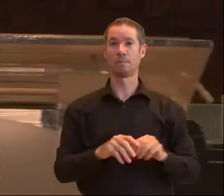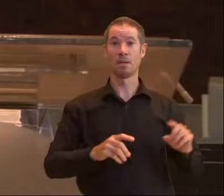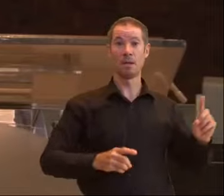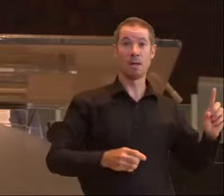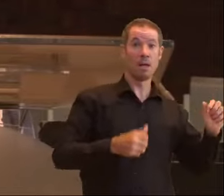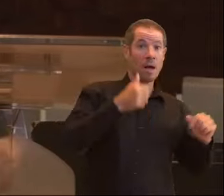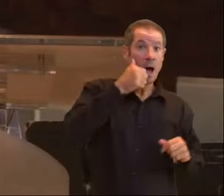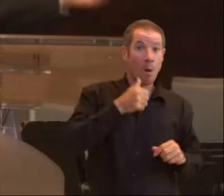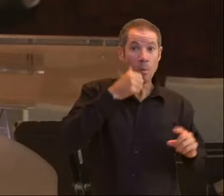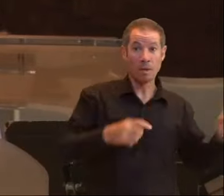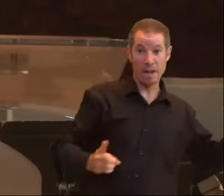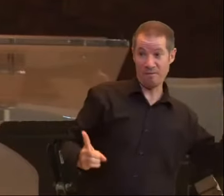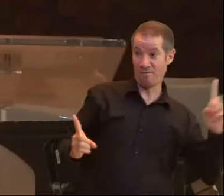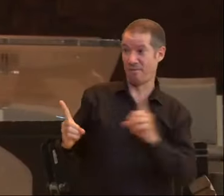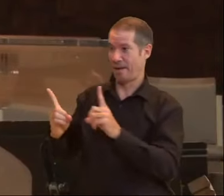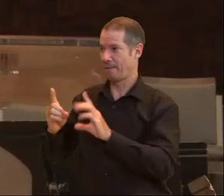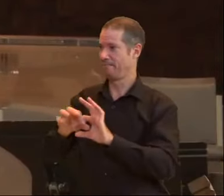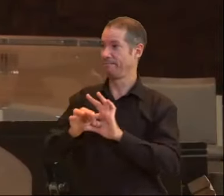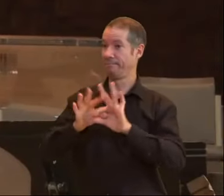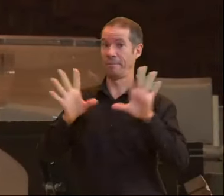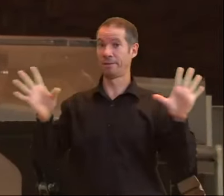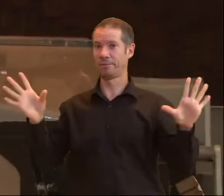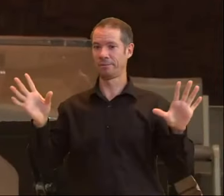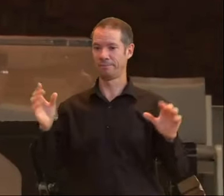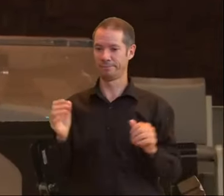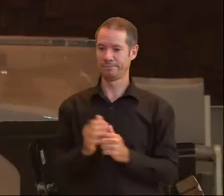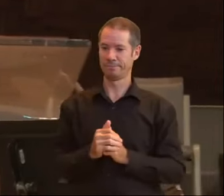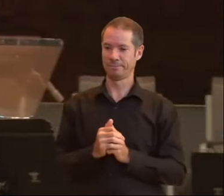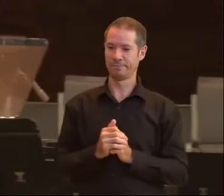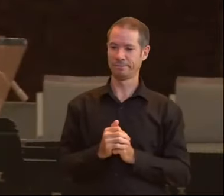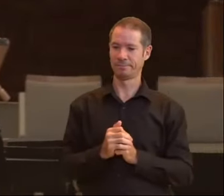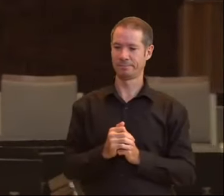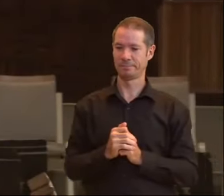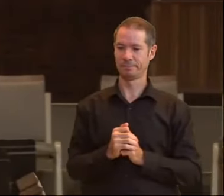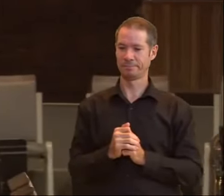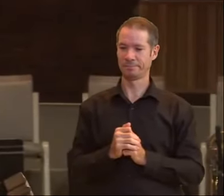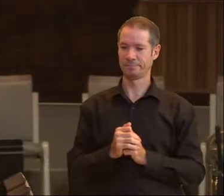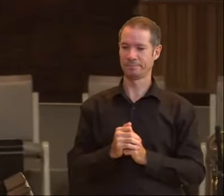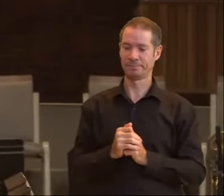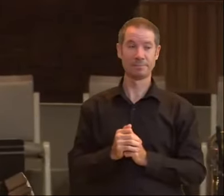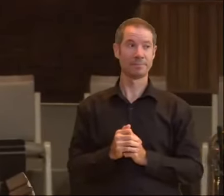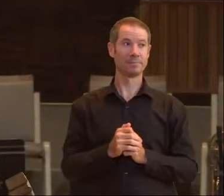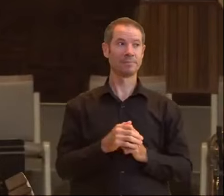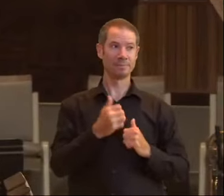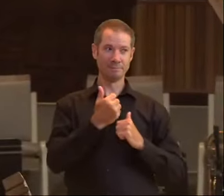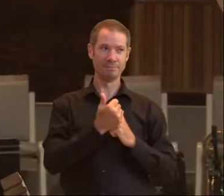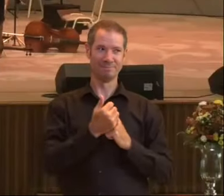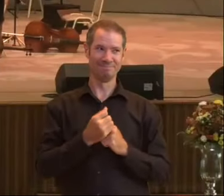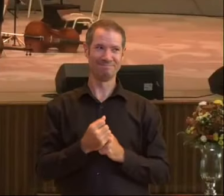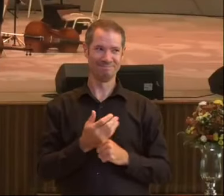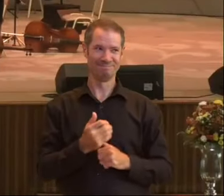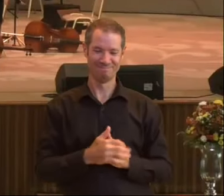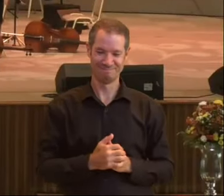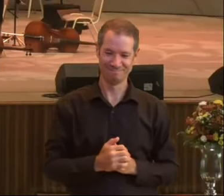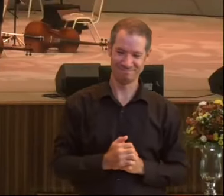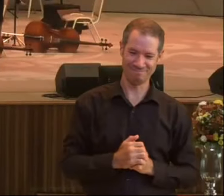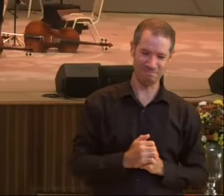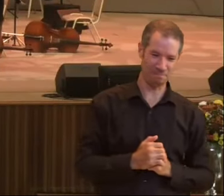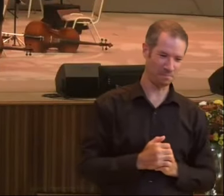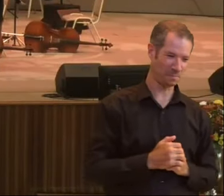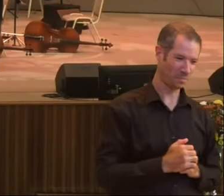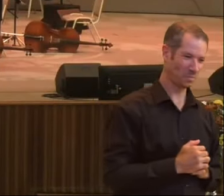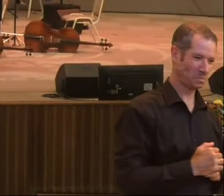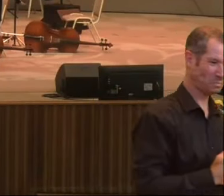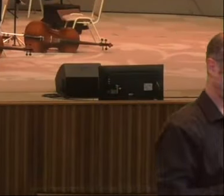passou. Canta mais uma vez essa estrofe. A mulher que adulterasse